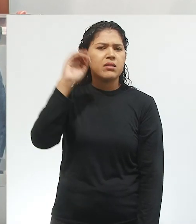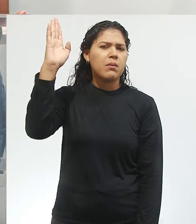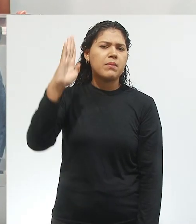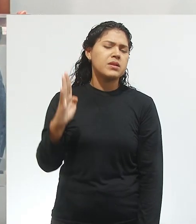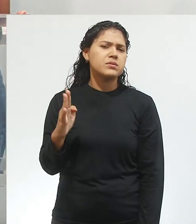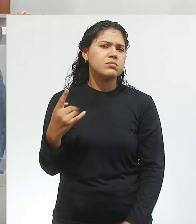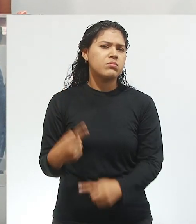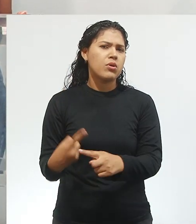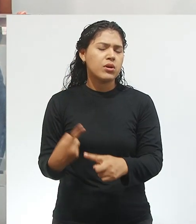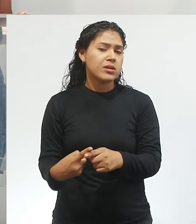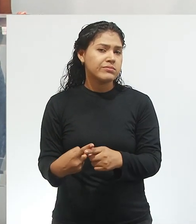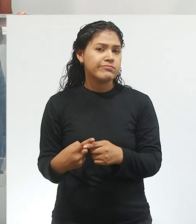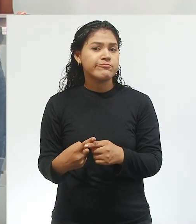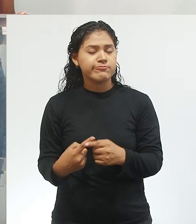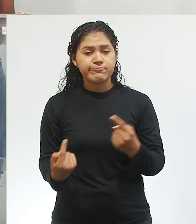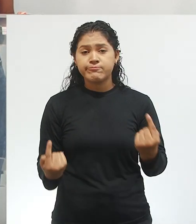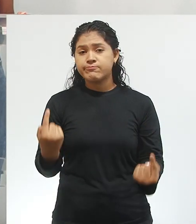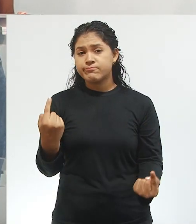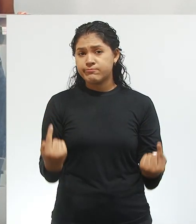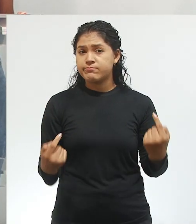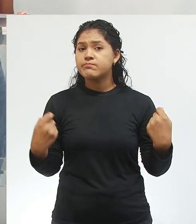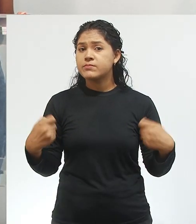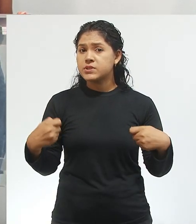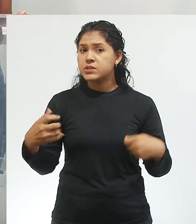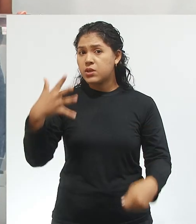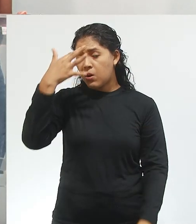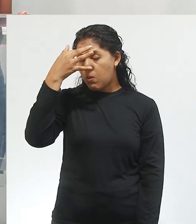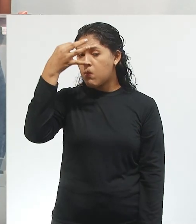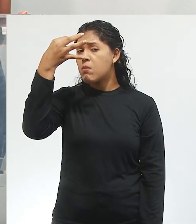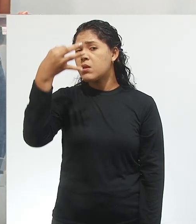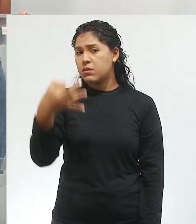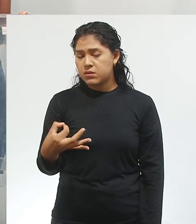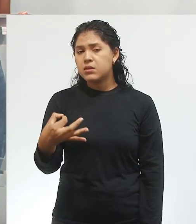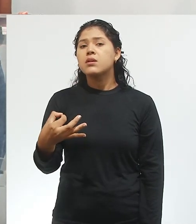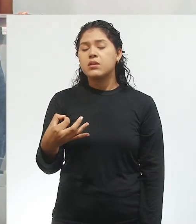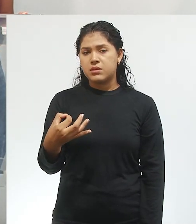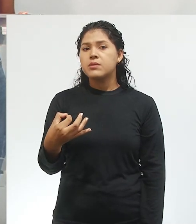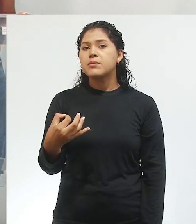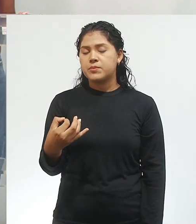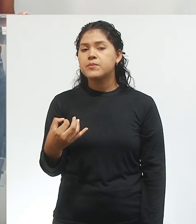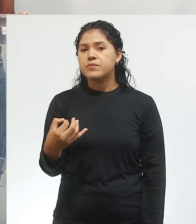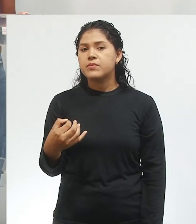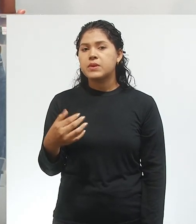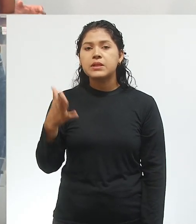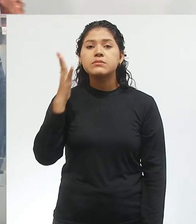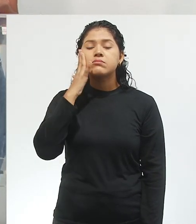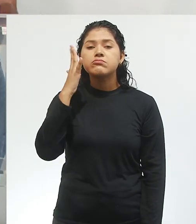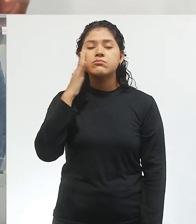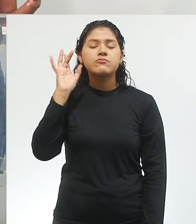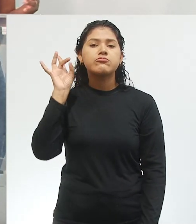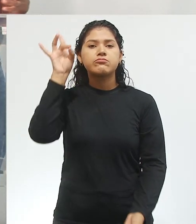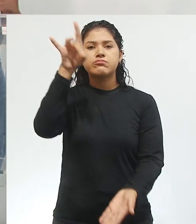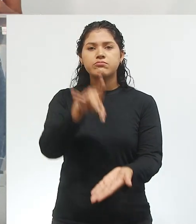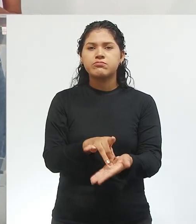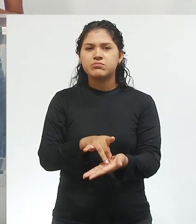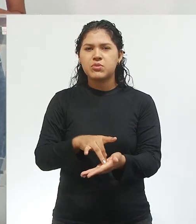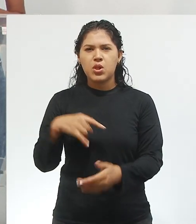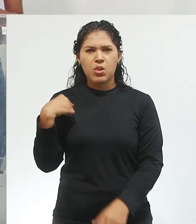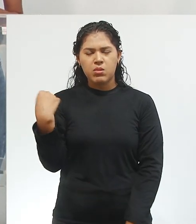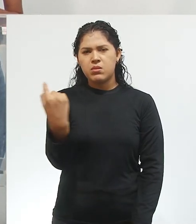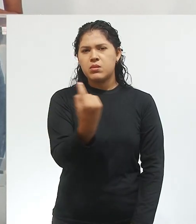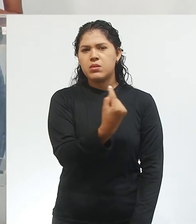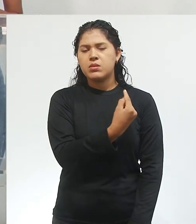são questionamentos que a gente precisa fazer para ir contra aquilo que foi dito, que nós somos um